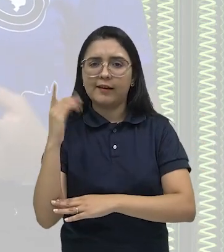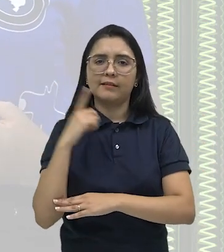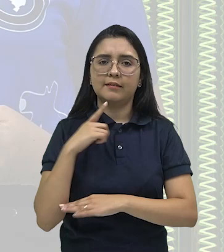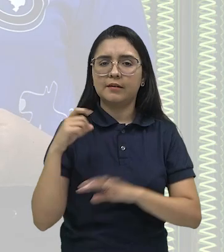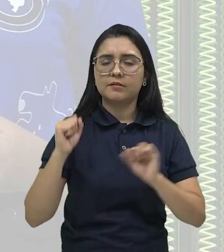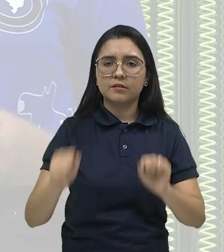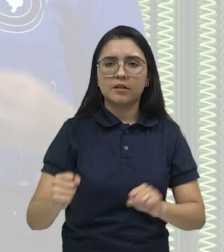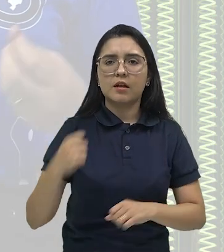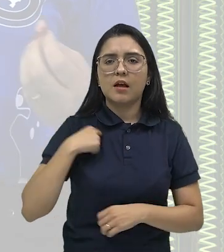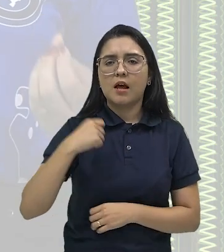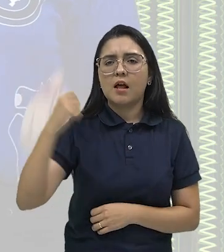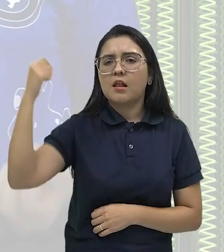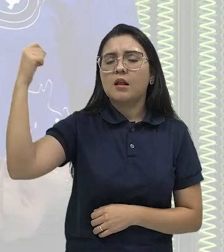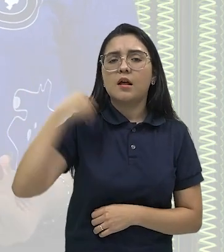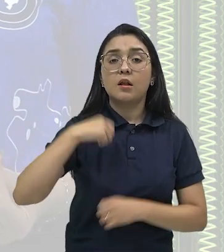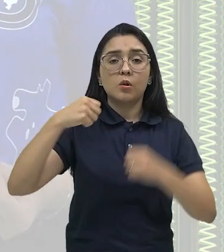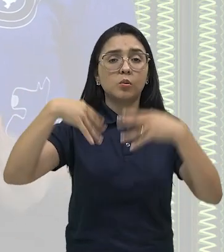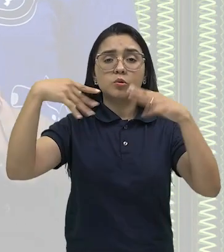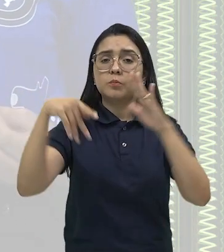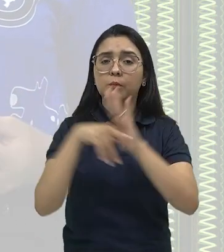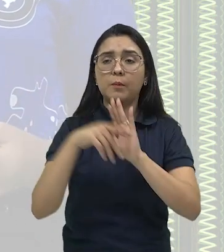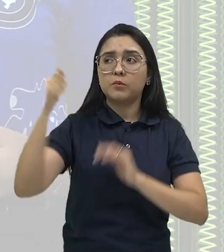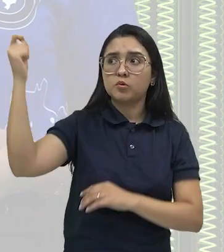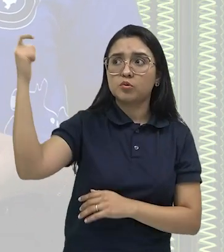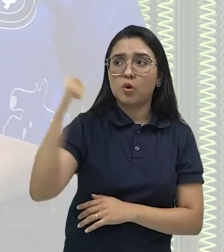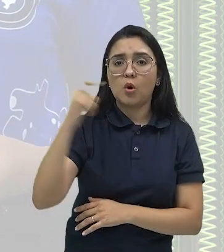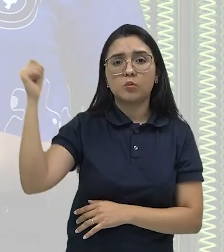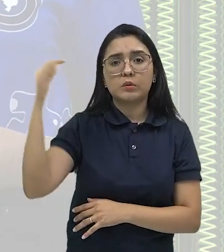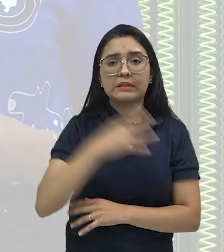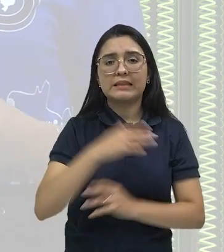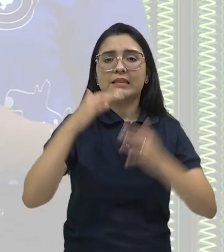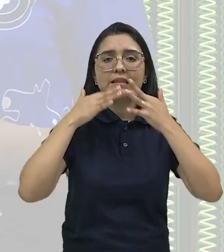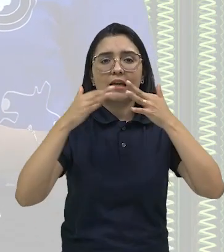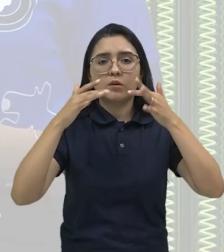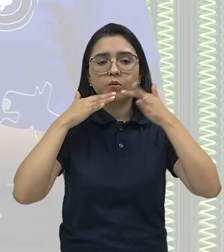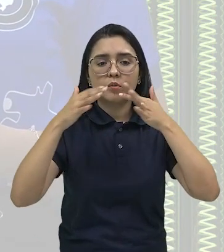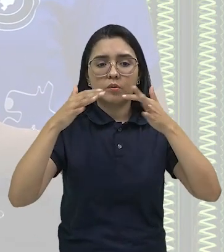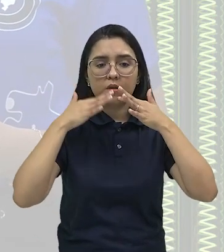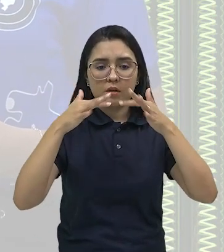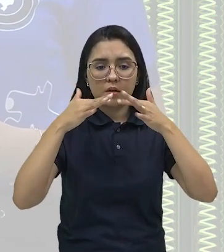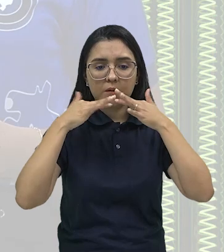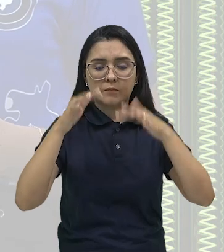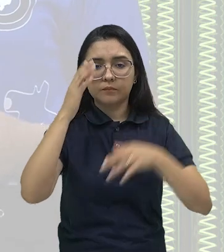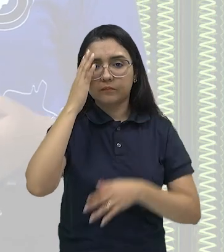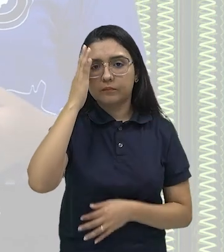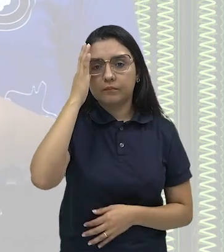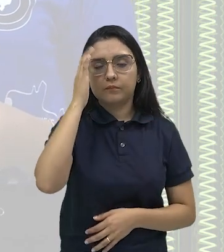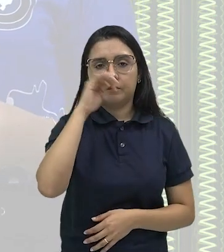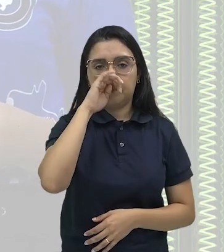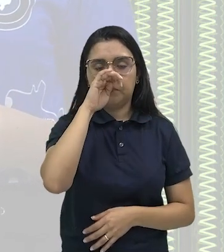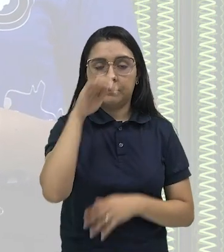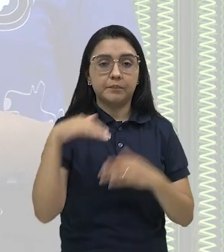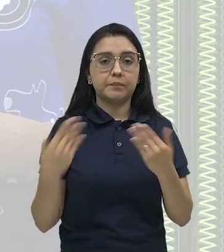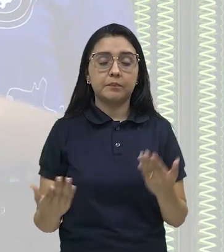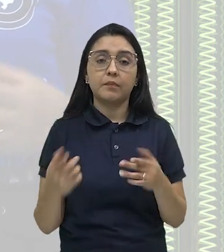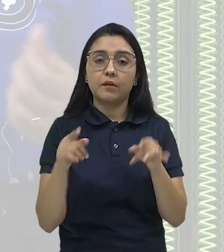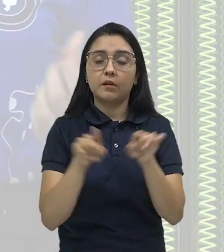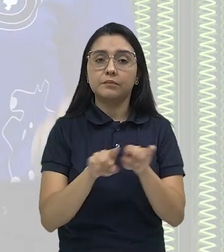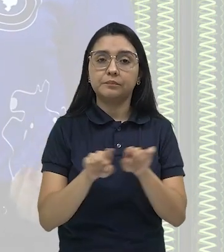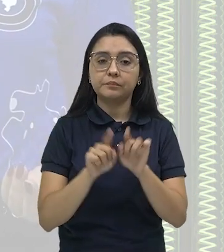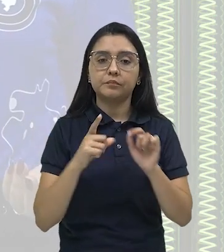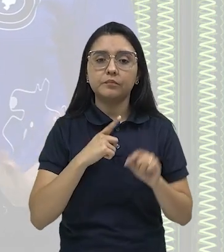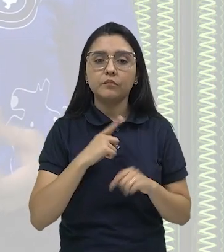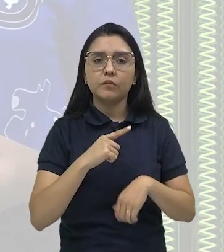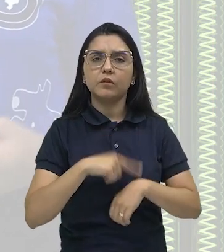com a iluminação natural, para evitar o quê, gente? Desperdício de energia elétrica. Quando você liga